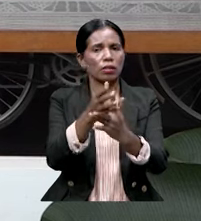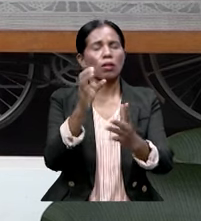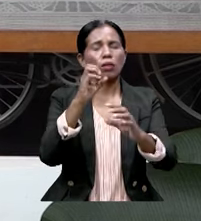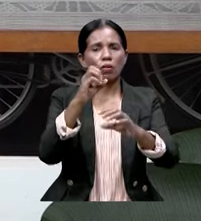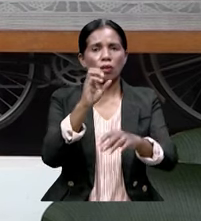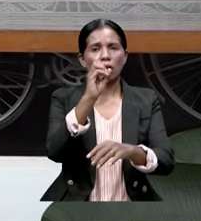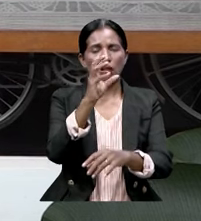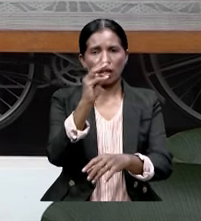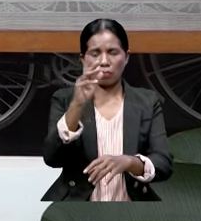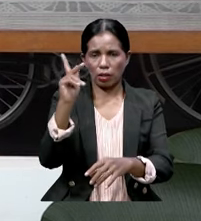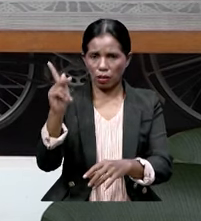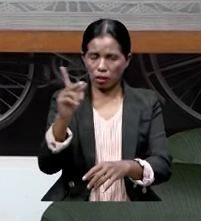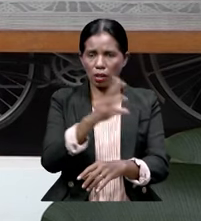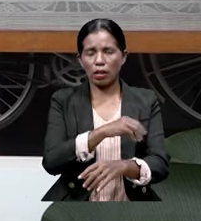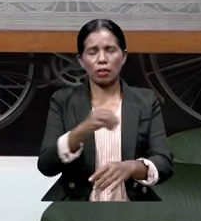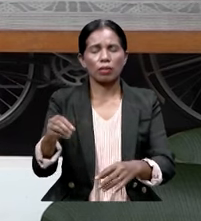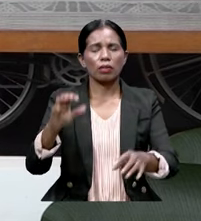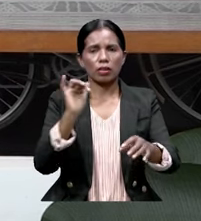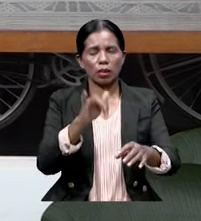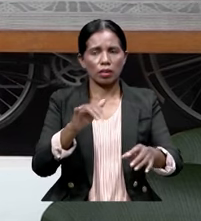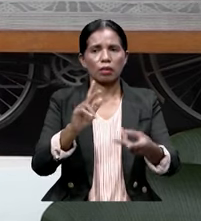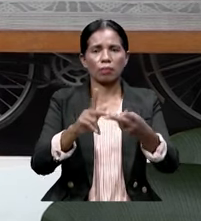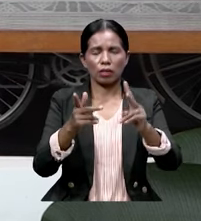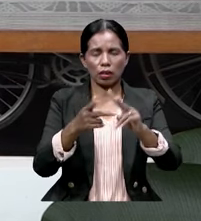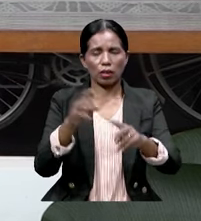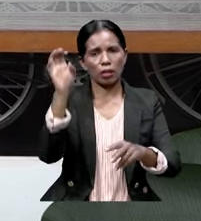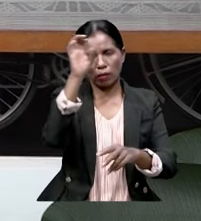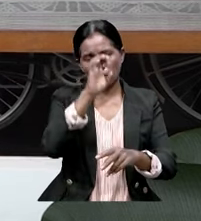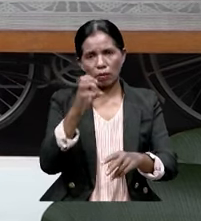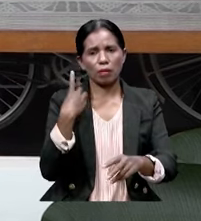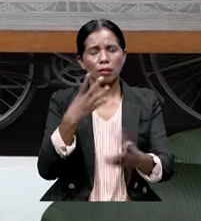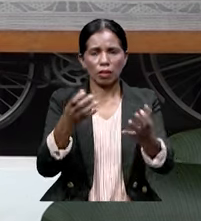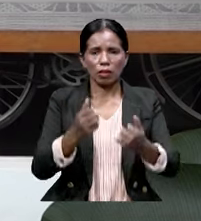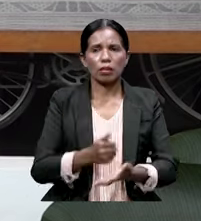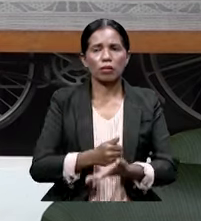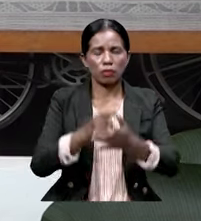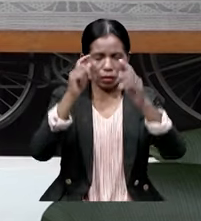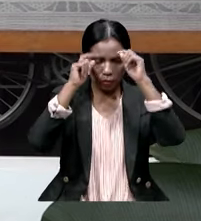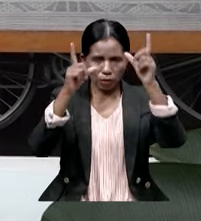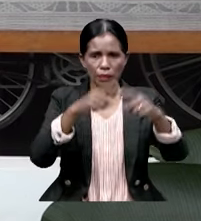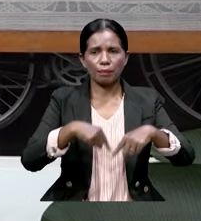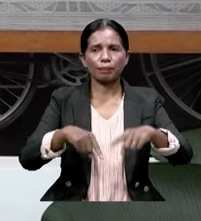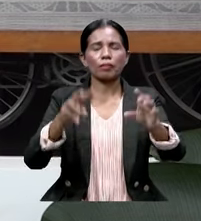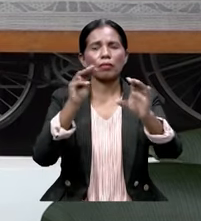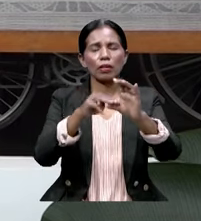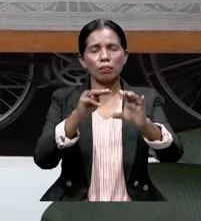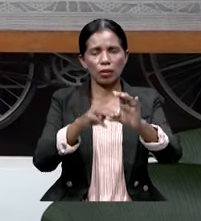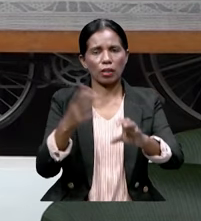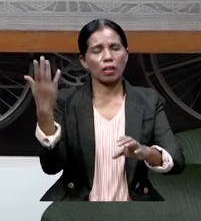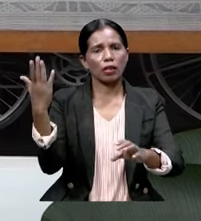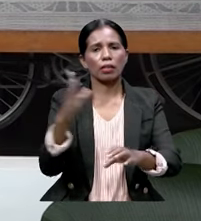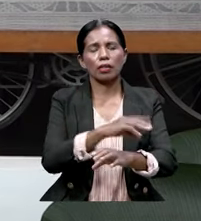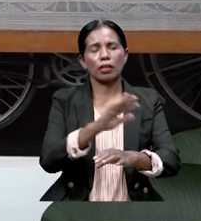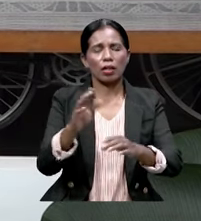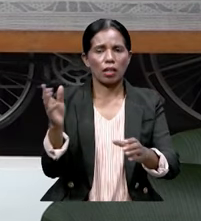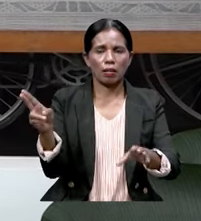Mundial do Comércio, no nosso acordo parceria Europa. A minha carga azura Timor-Leste a tu integra livre e a mercado regional não aumenta ser